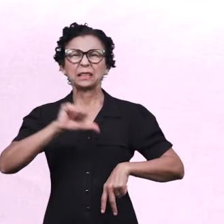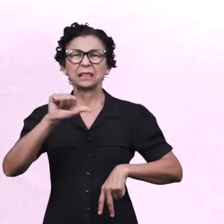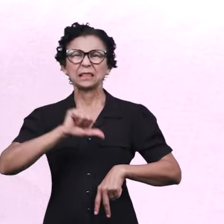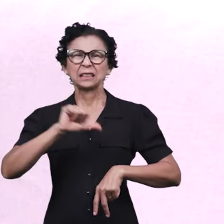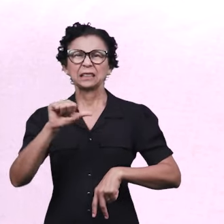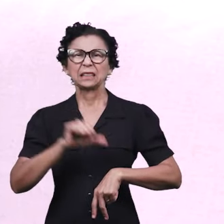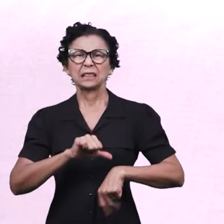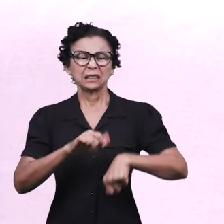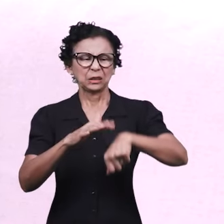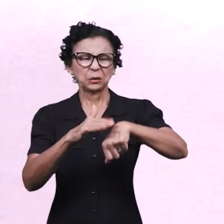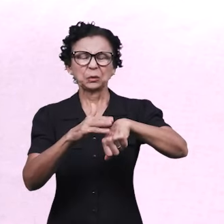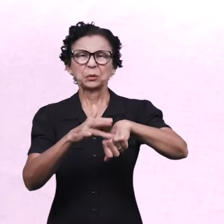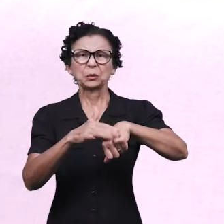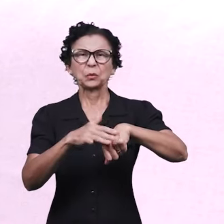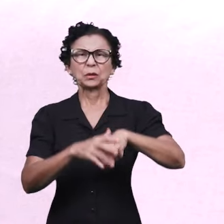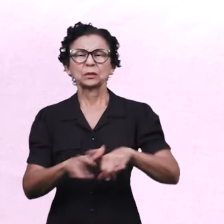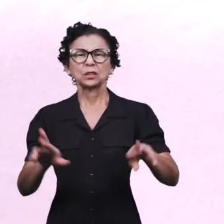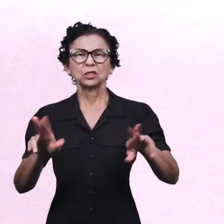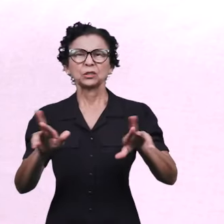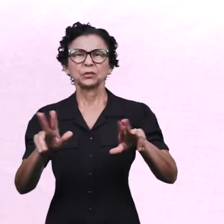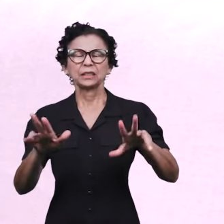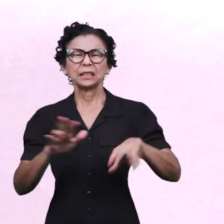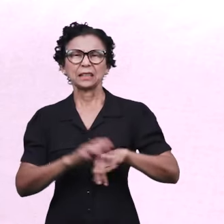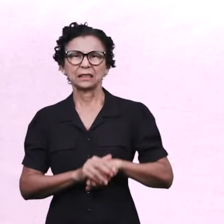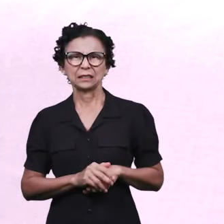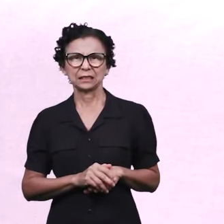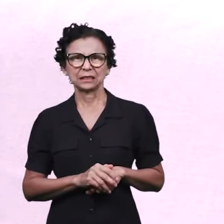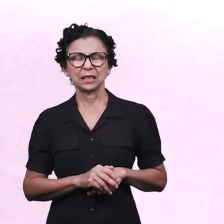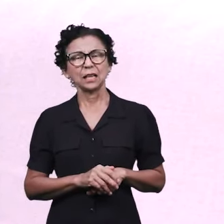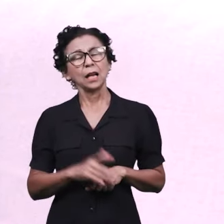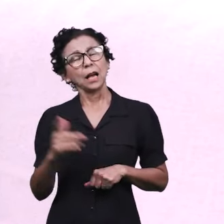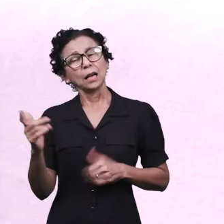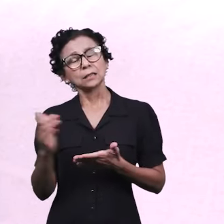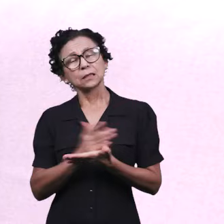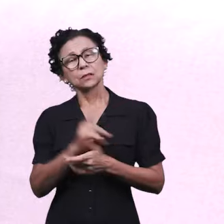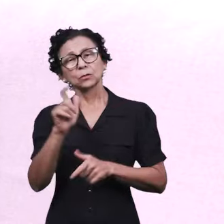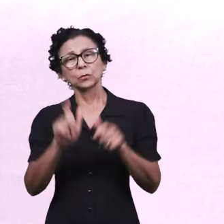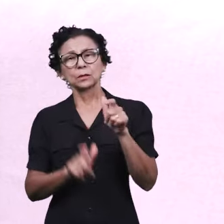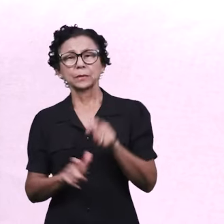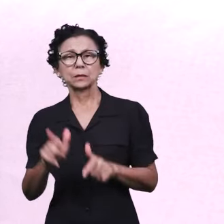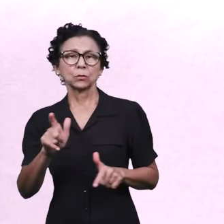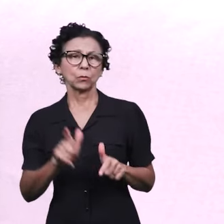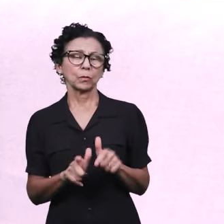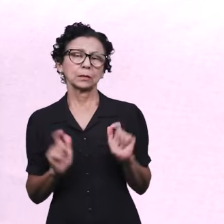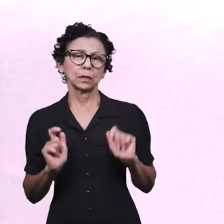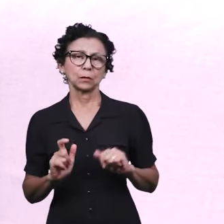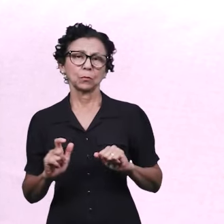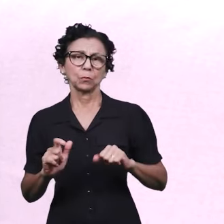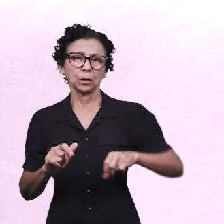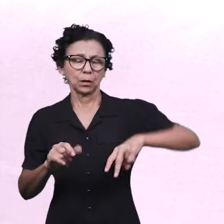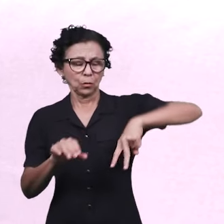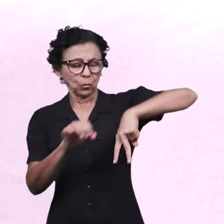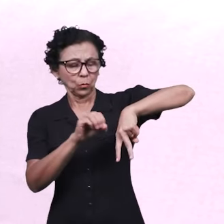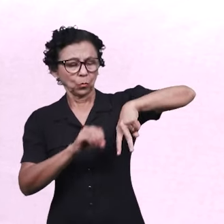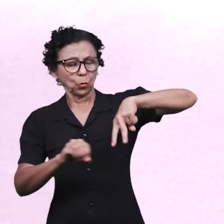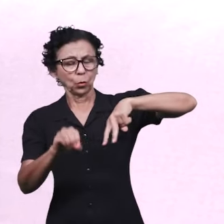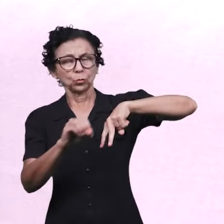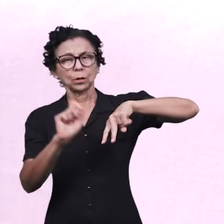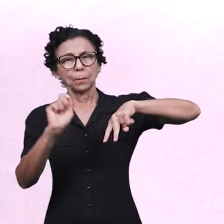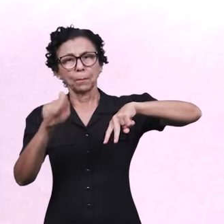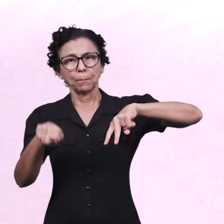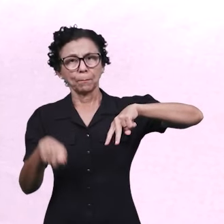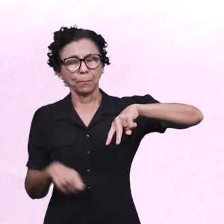eh o que que difere um paciente de gordura localizada com lipedema a gordura localizada ela pode ser